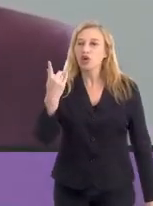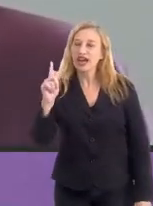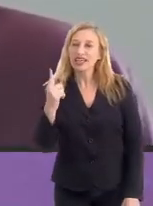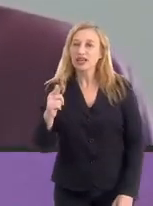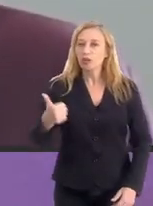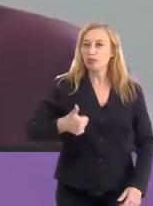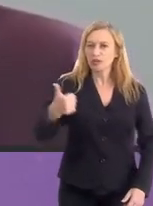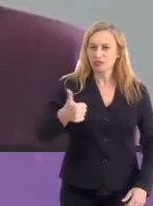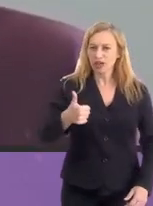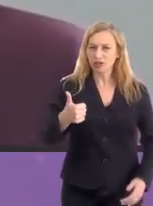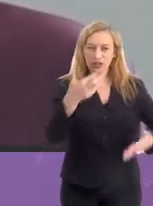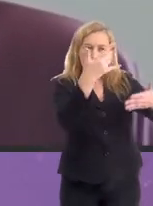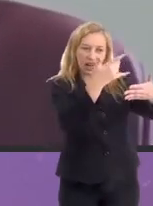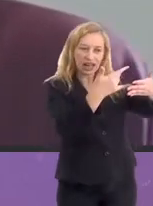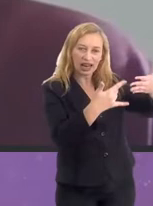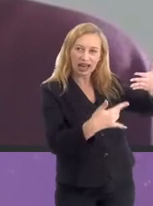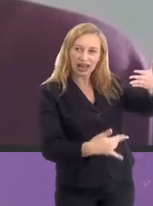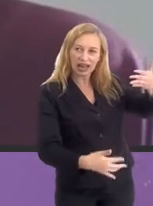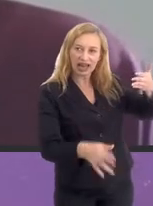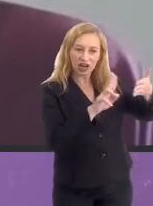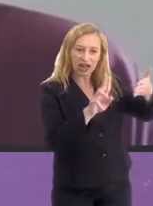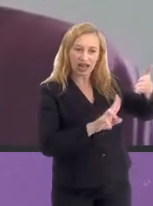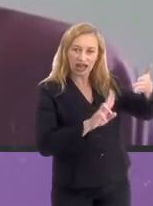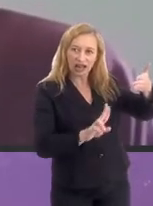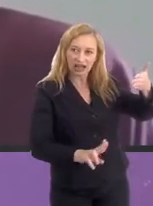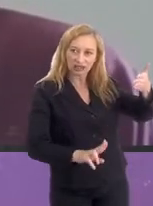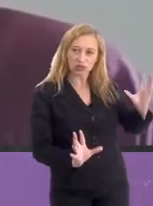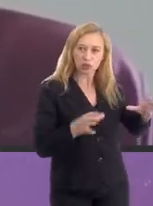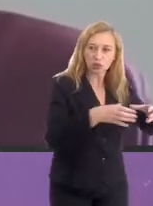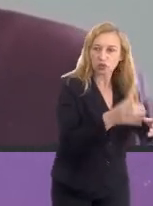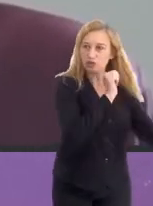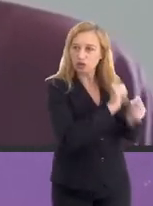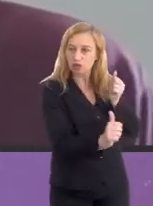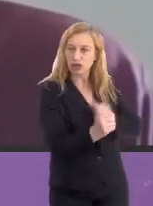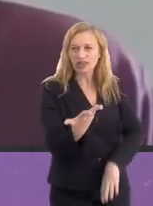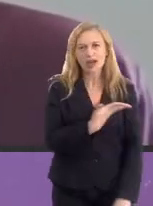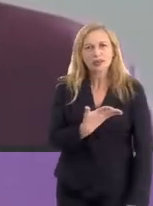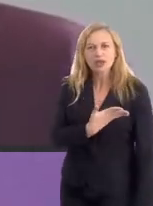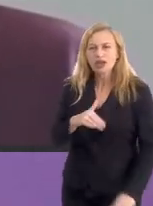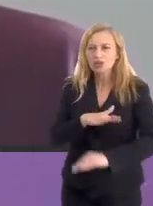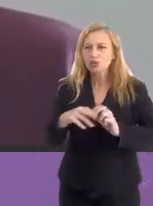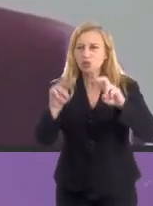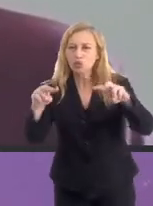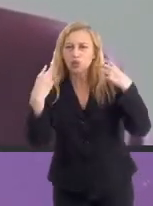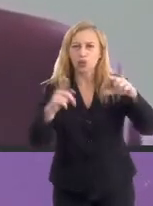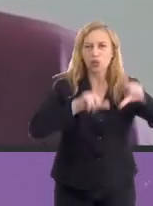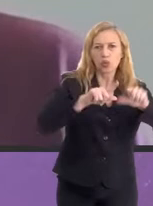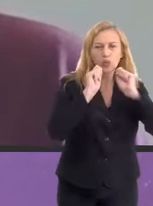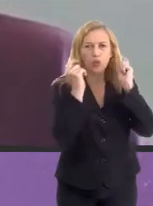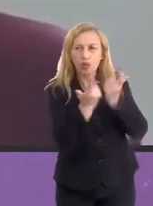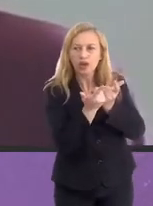essa é a primeira rodada e passo as informações dos amigos e também para os nossos telespectadores